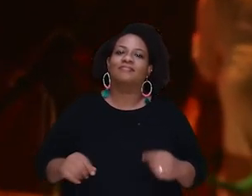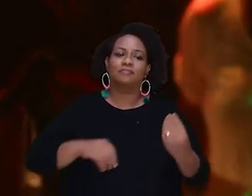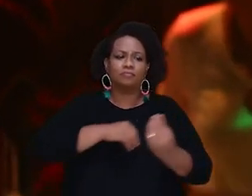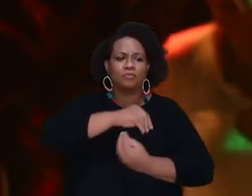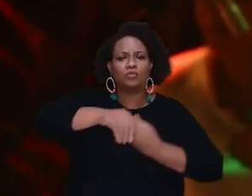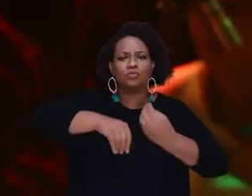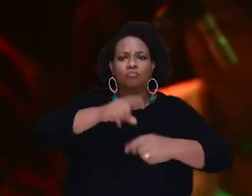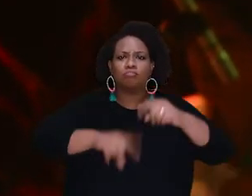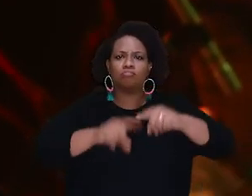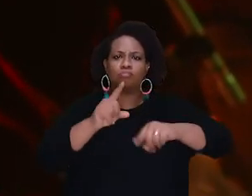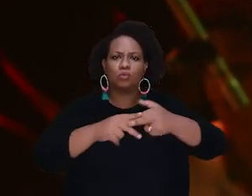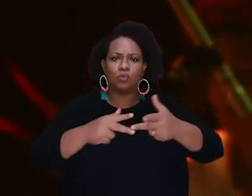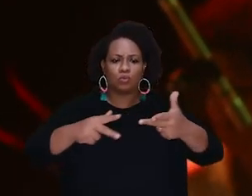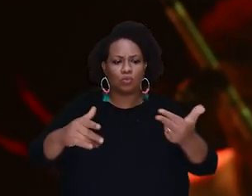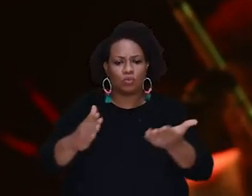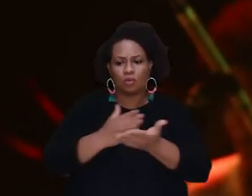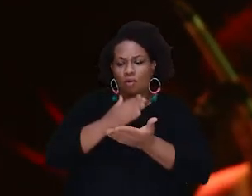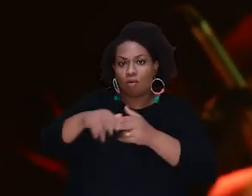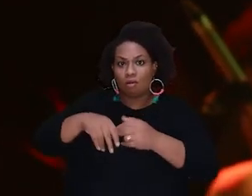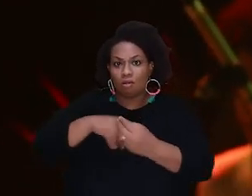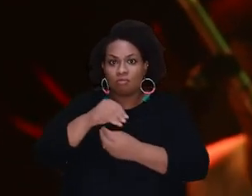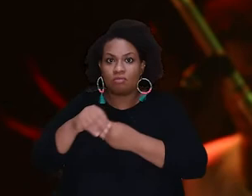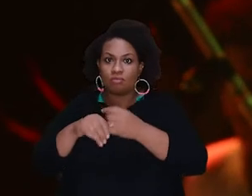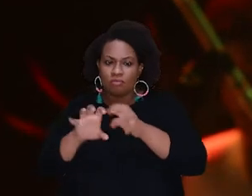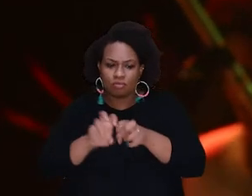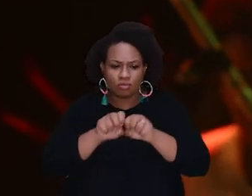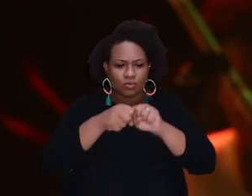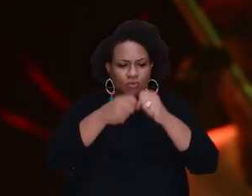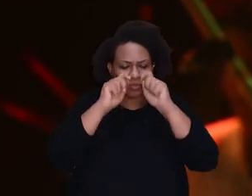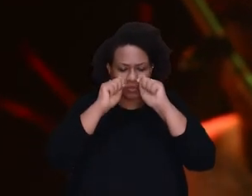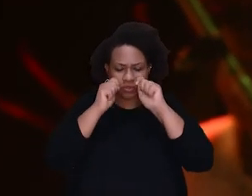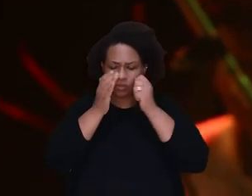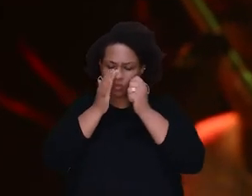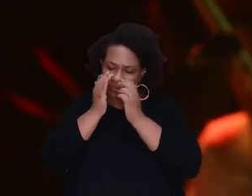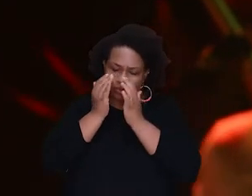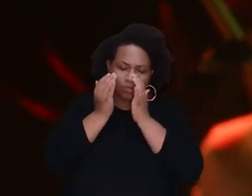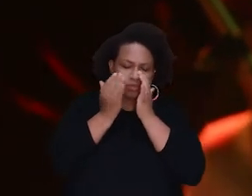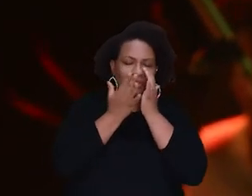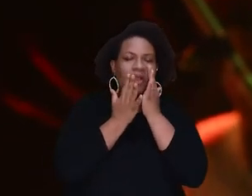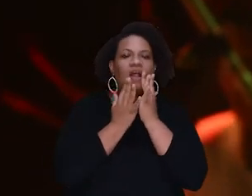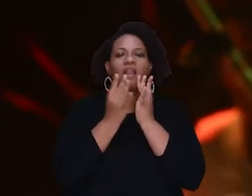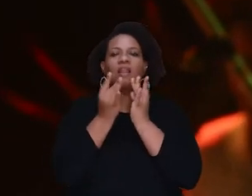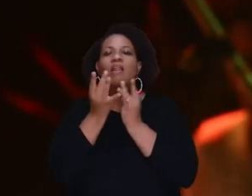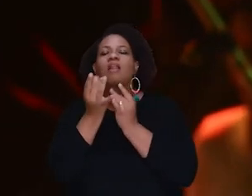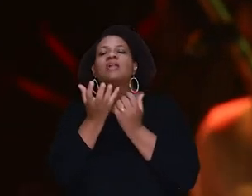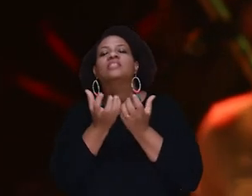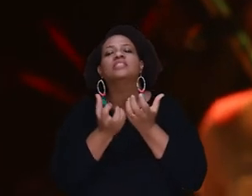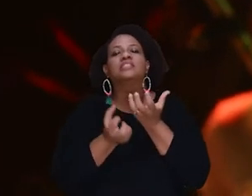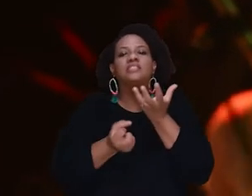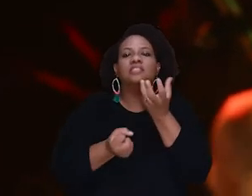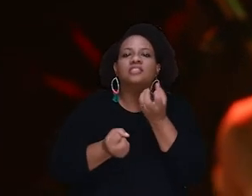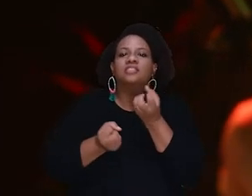Misturo os sólidos com os meus líquidos. Enxugo o pranto com a minha baba. Quando tá